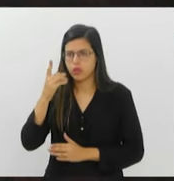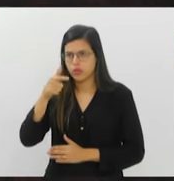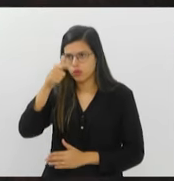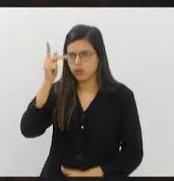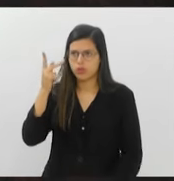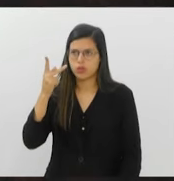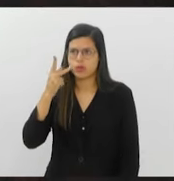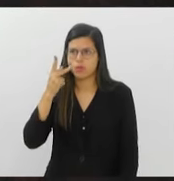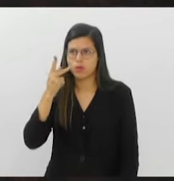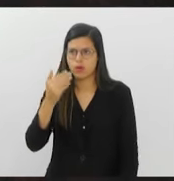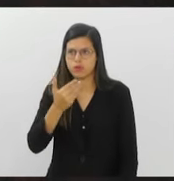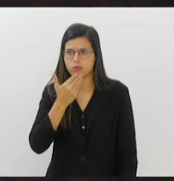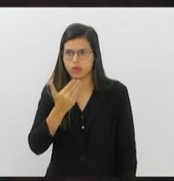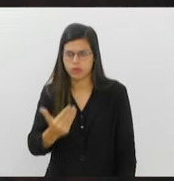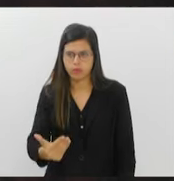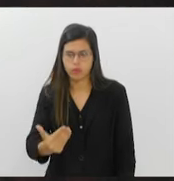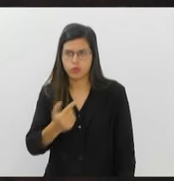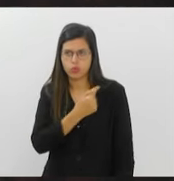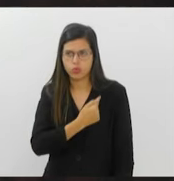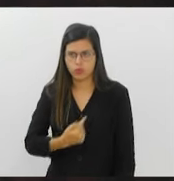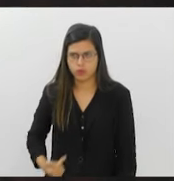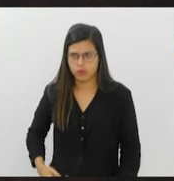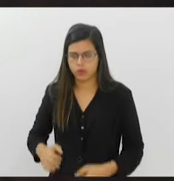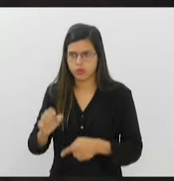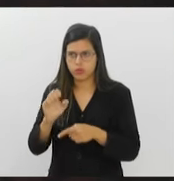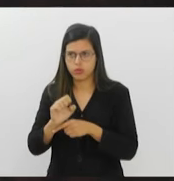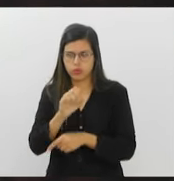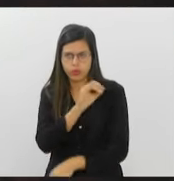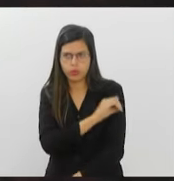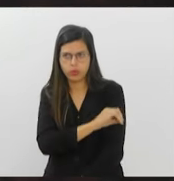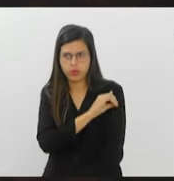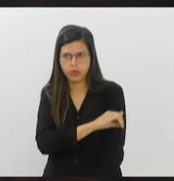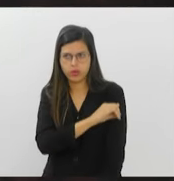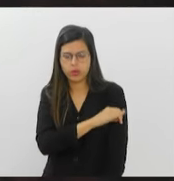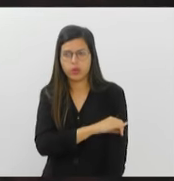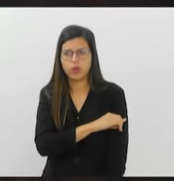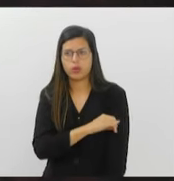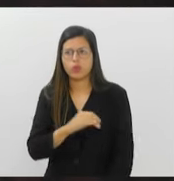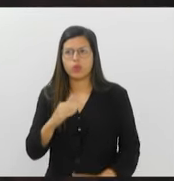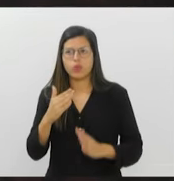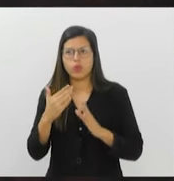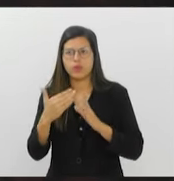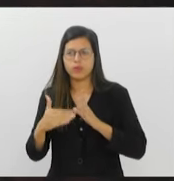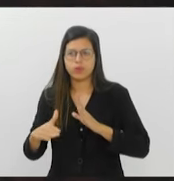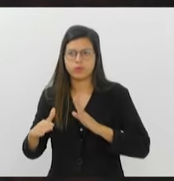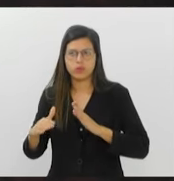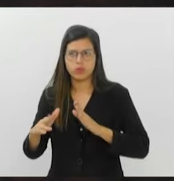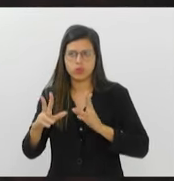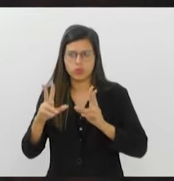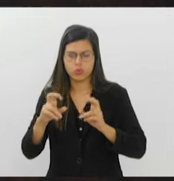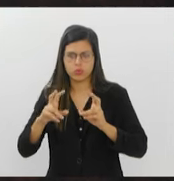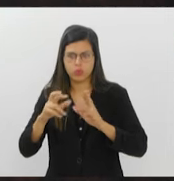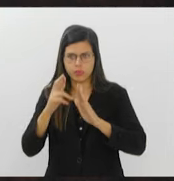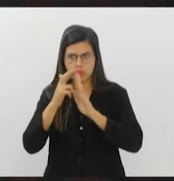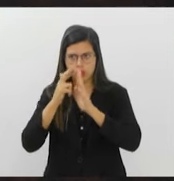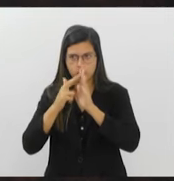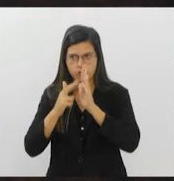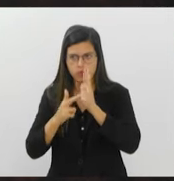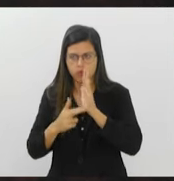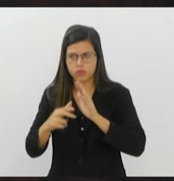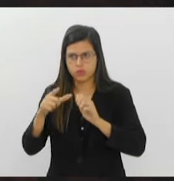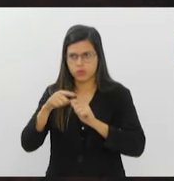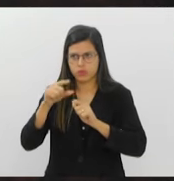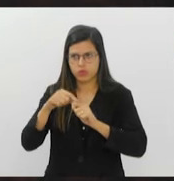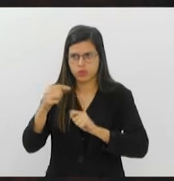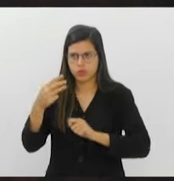que solicita ao excelentíssimo senhor governador do estado do Rio de Janeiro o envio de mensagem dispondo sobre a regulamentação do artigo